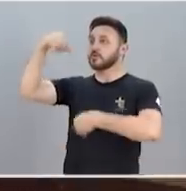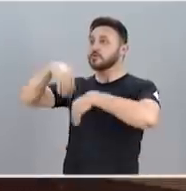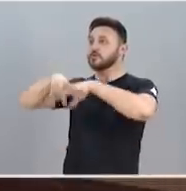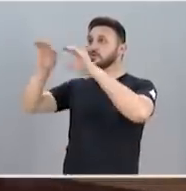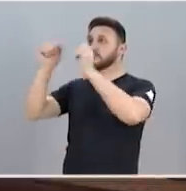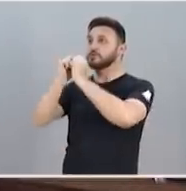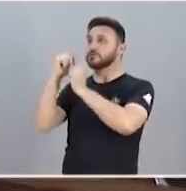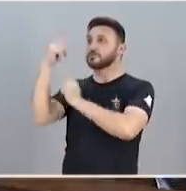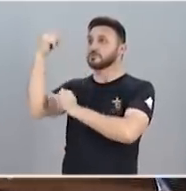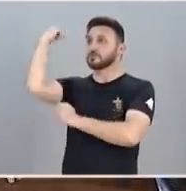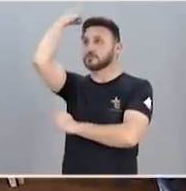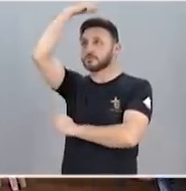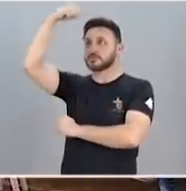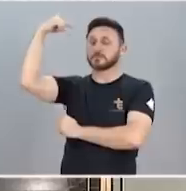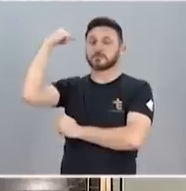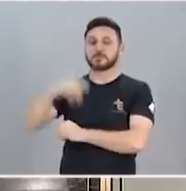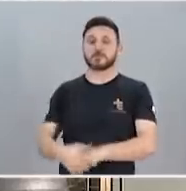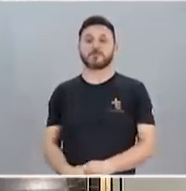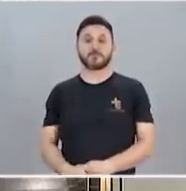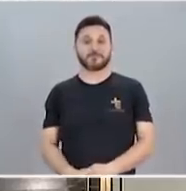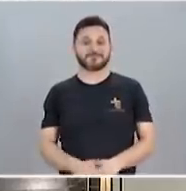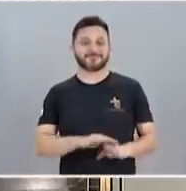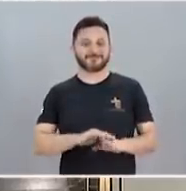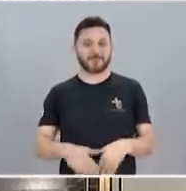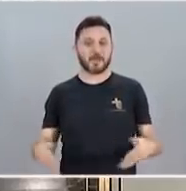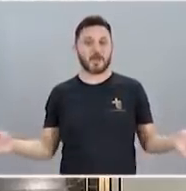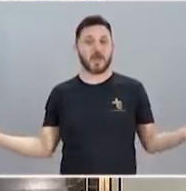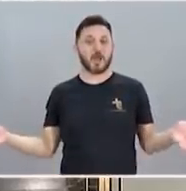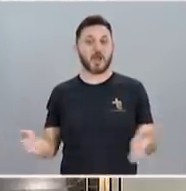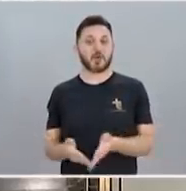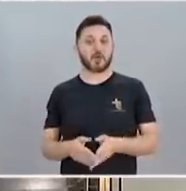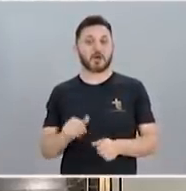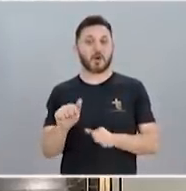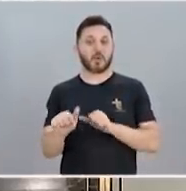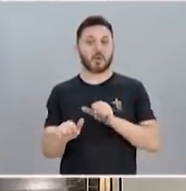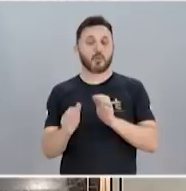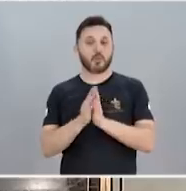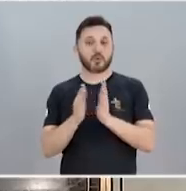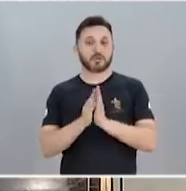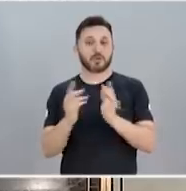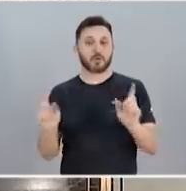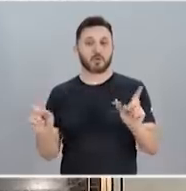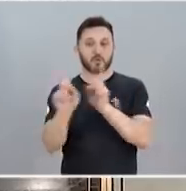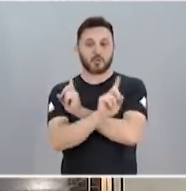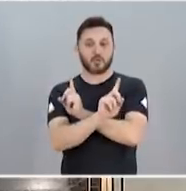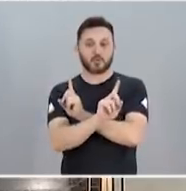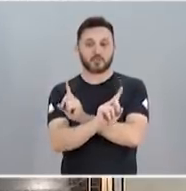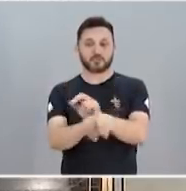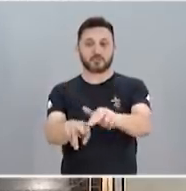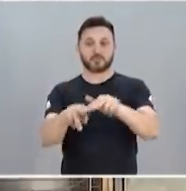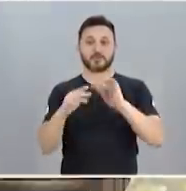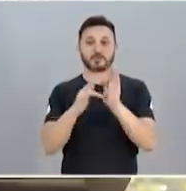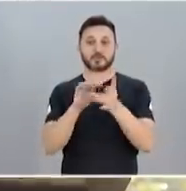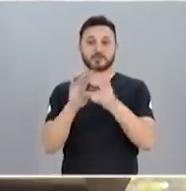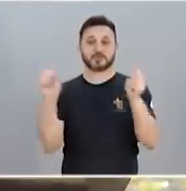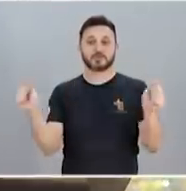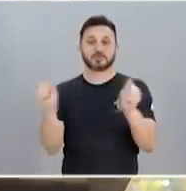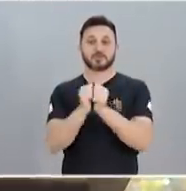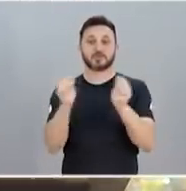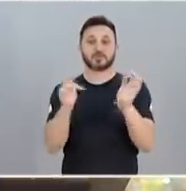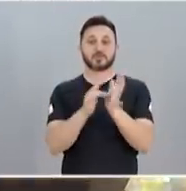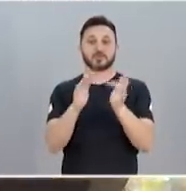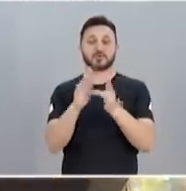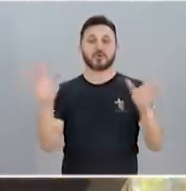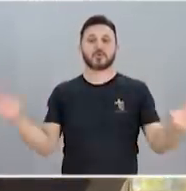eleitos. Agora inverte-se a oração. por Cristo, com Cristo,